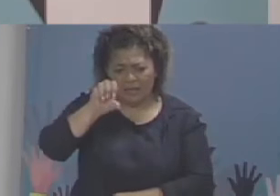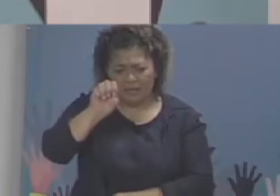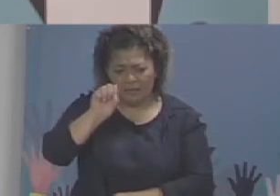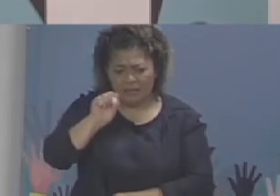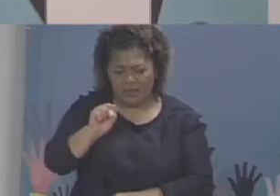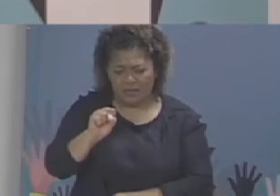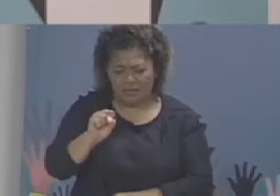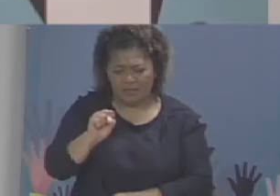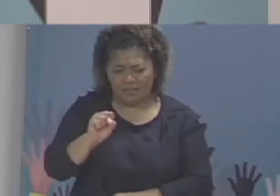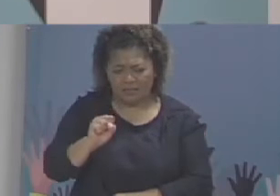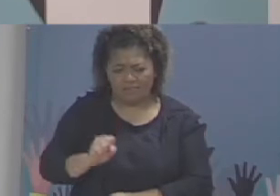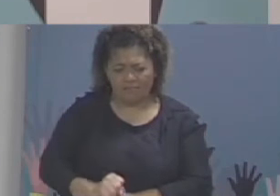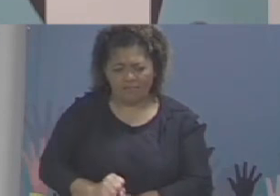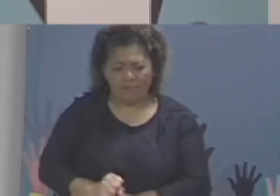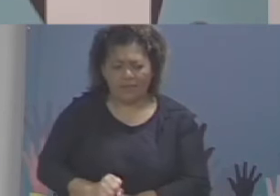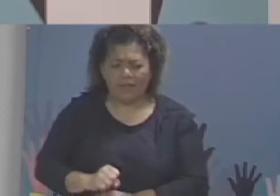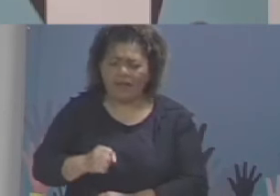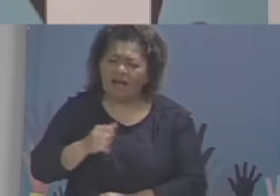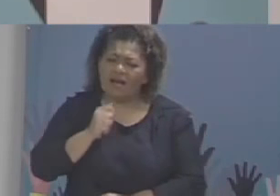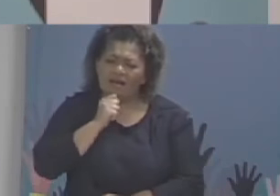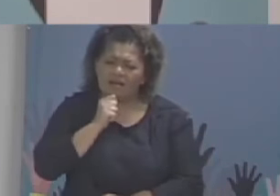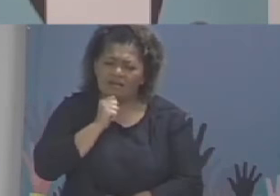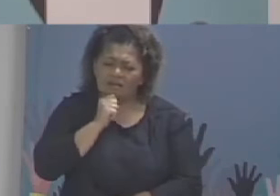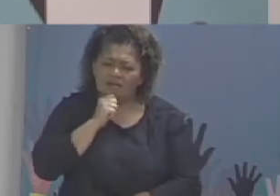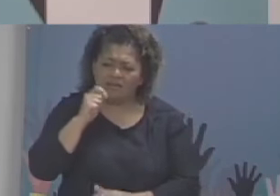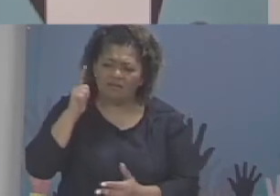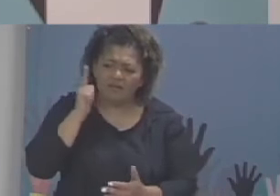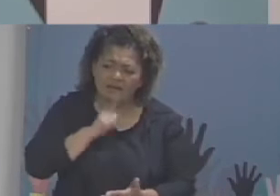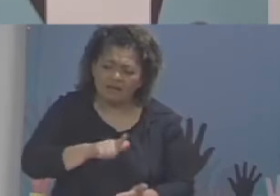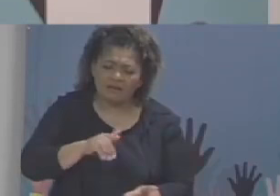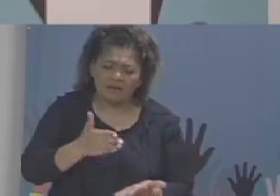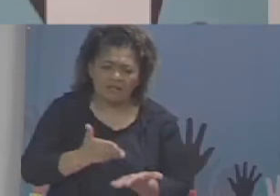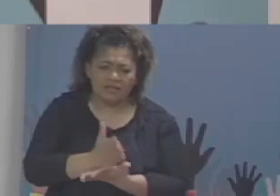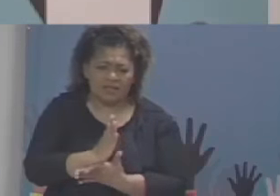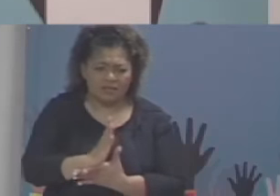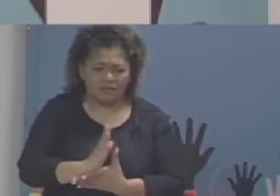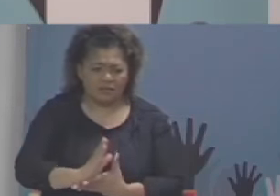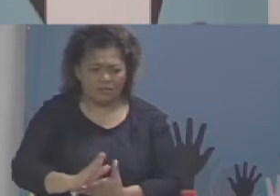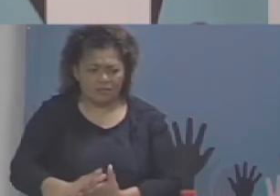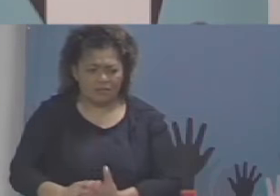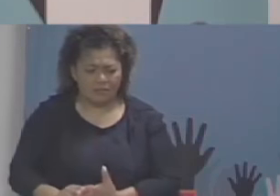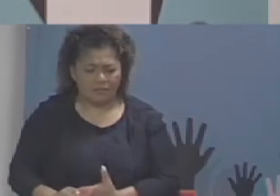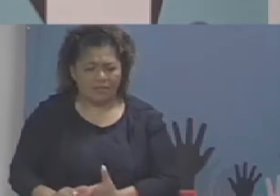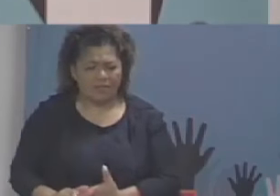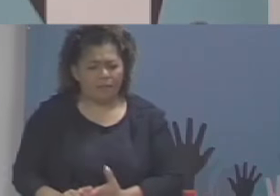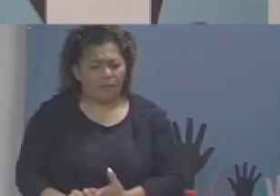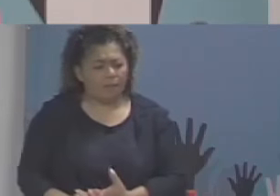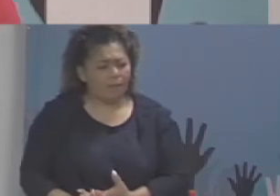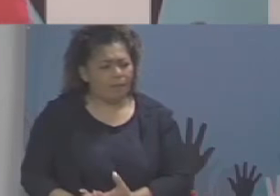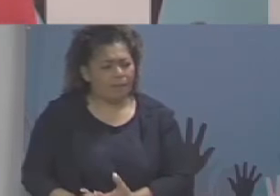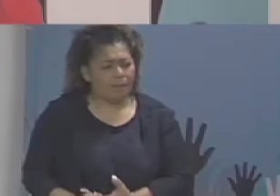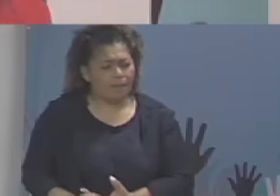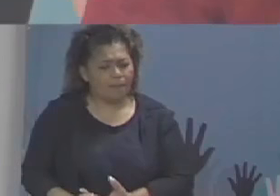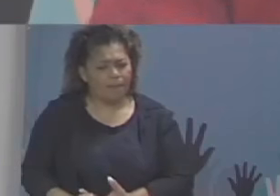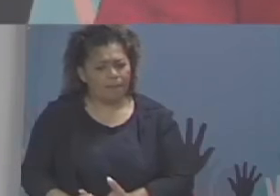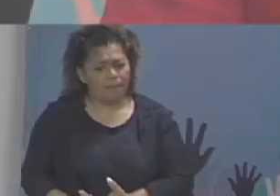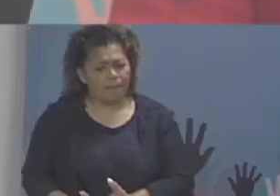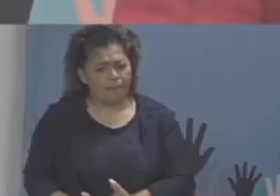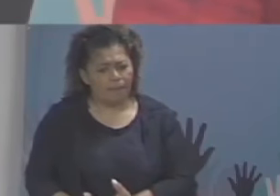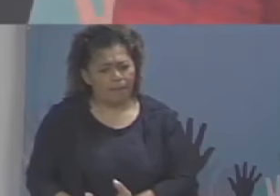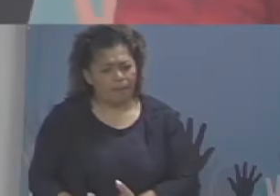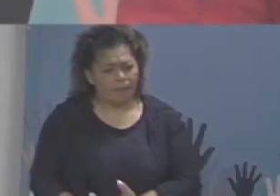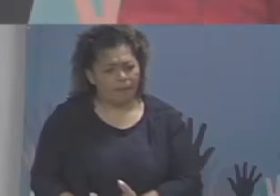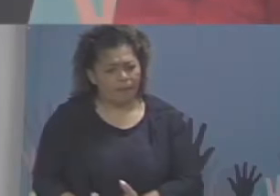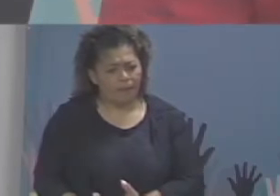vigor. Frederico Cury, CRP 04, número 35.697. Frederico, a